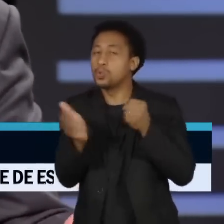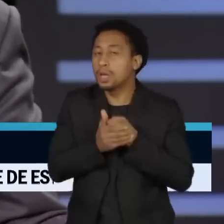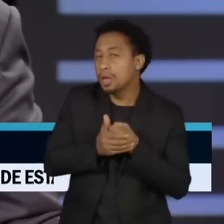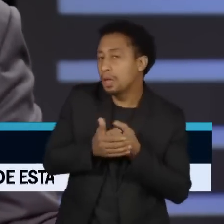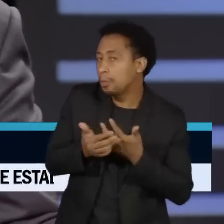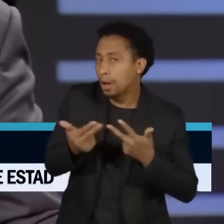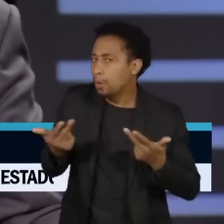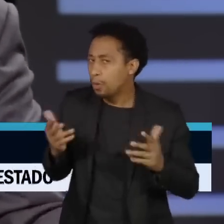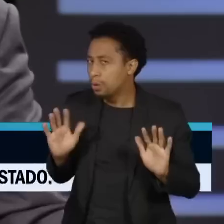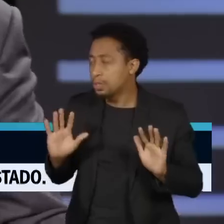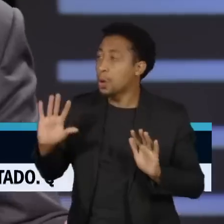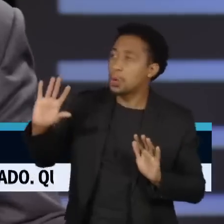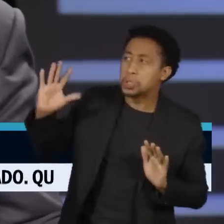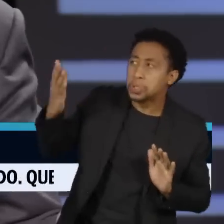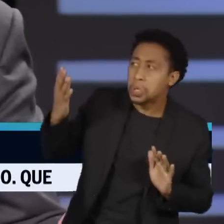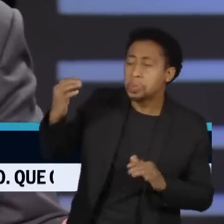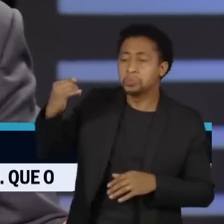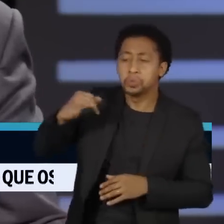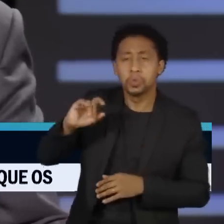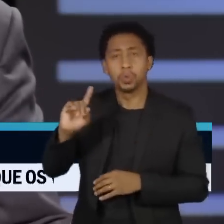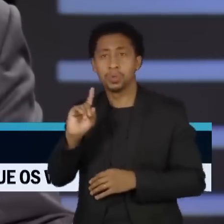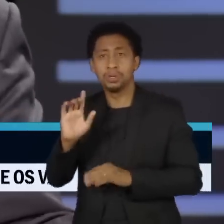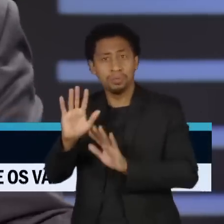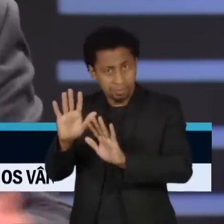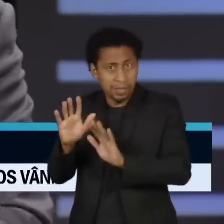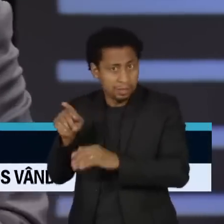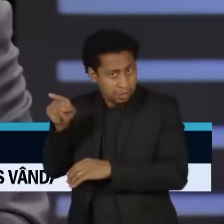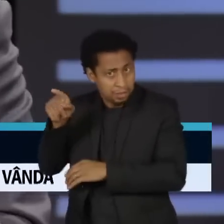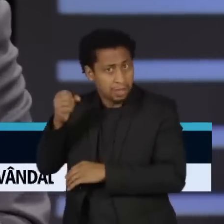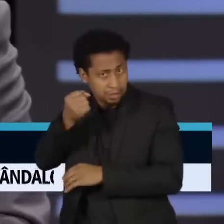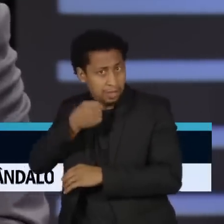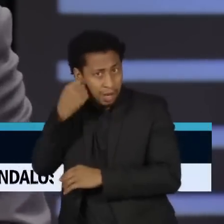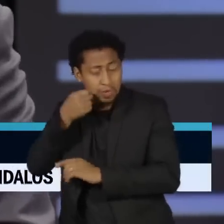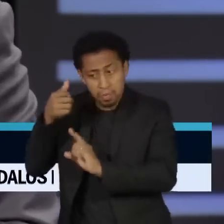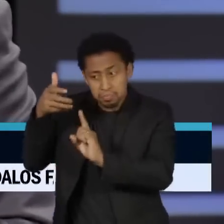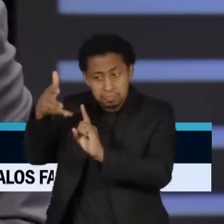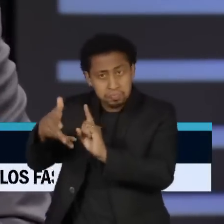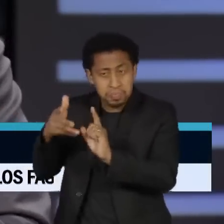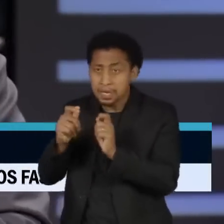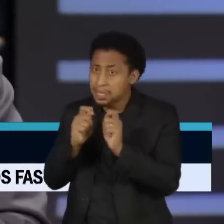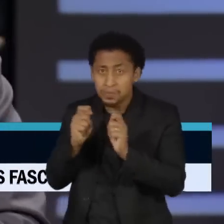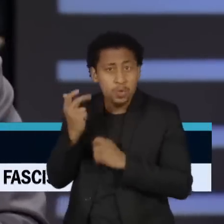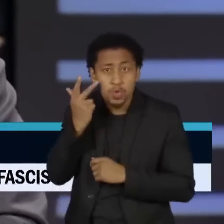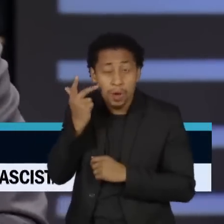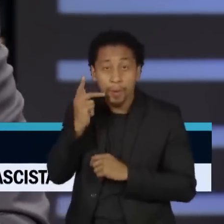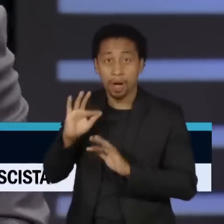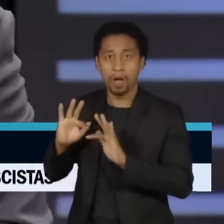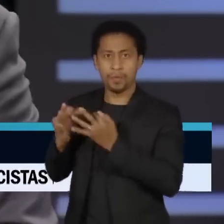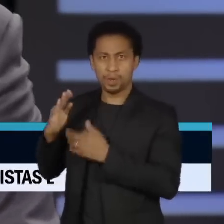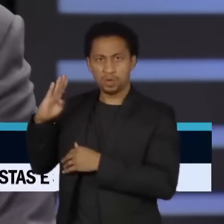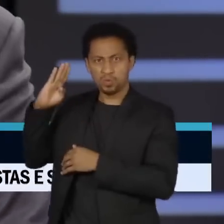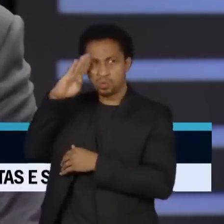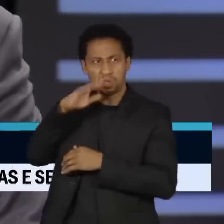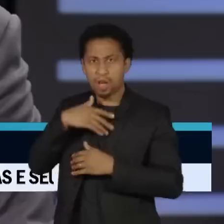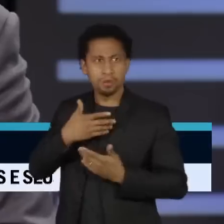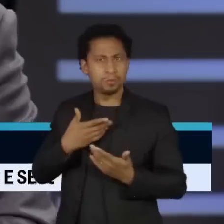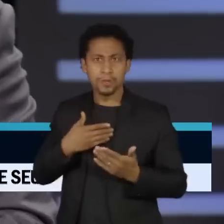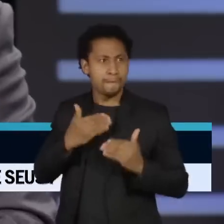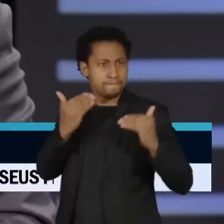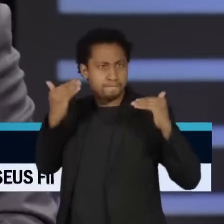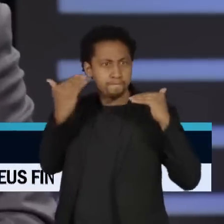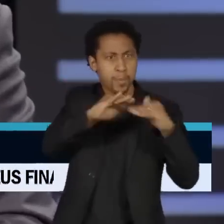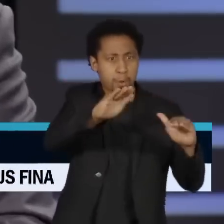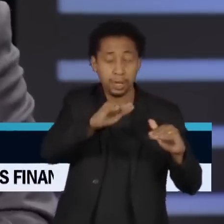indica, o Marcos Duval deu as declarações, deu as entrevistas, tomou um enquadro gigantesco da família do presidente Jair Bolsonaro, do senador Flávio